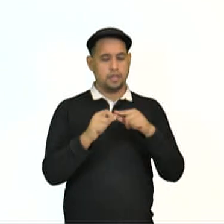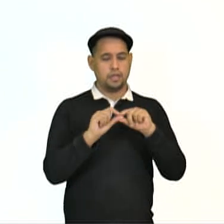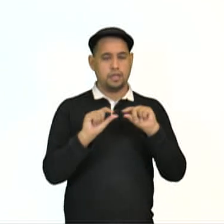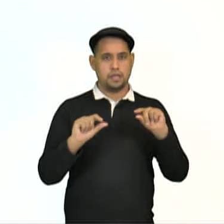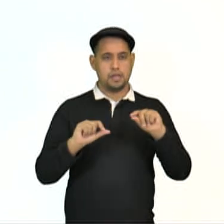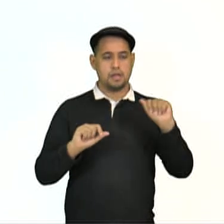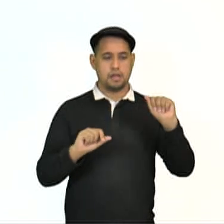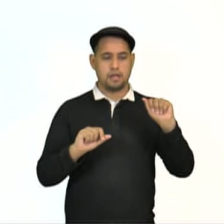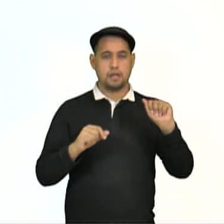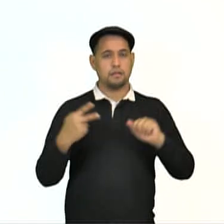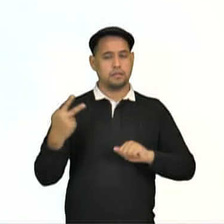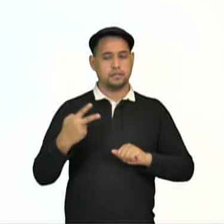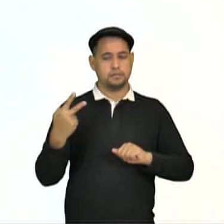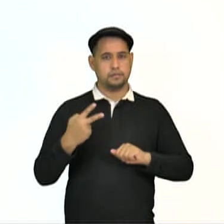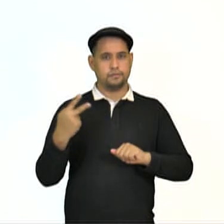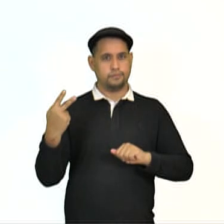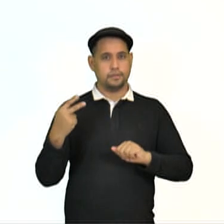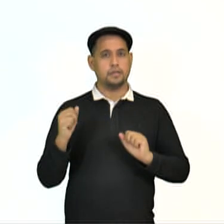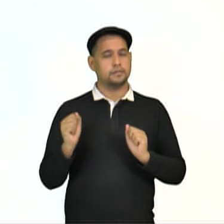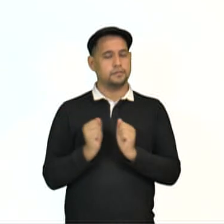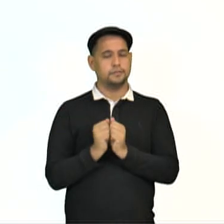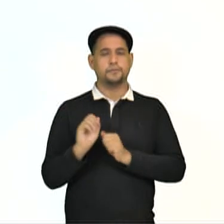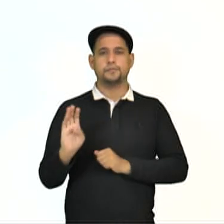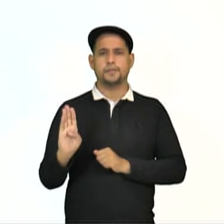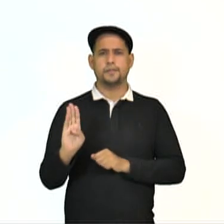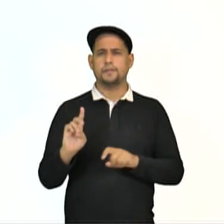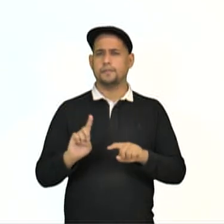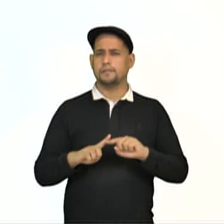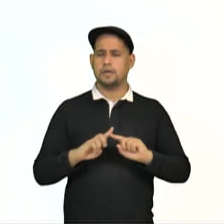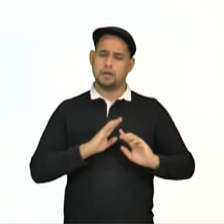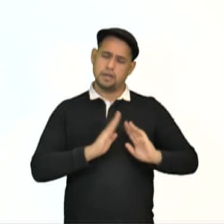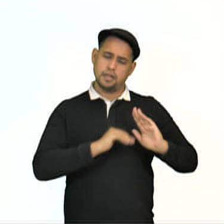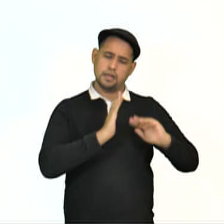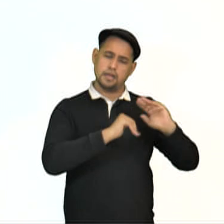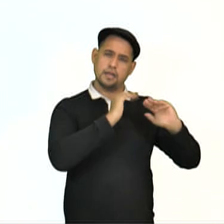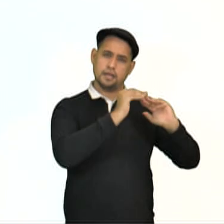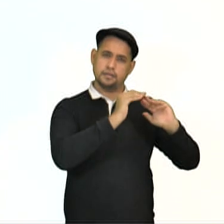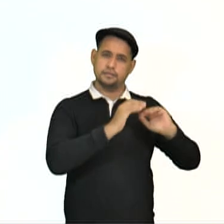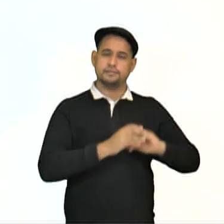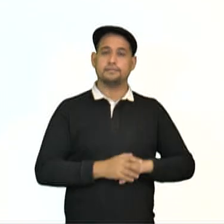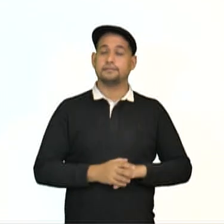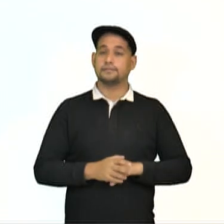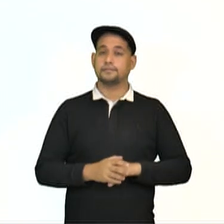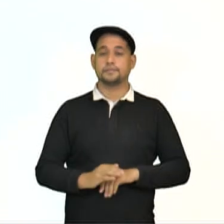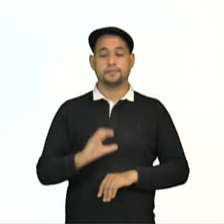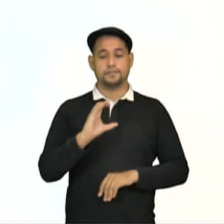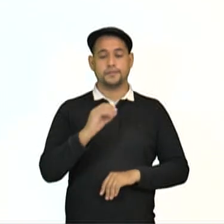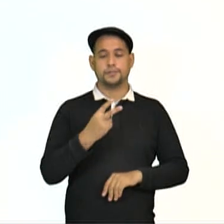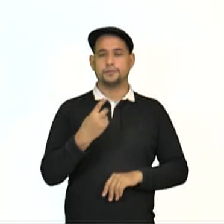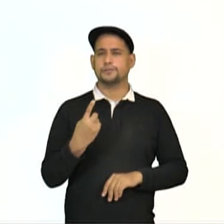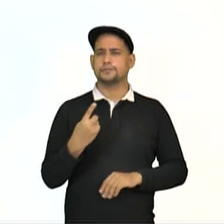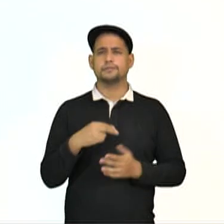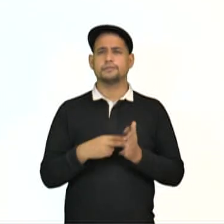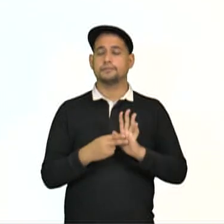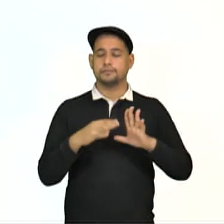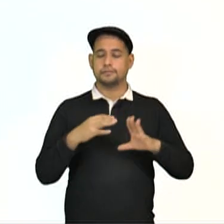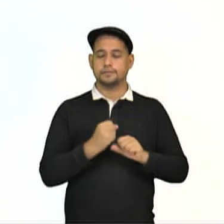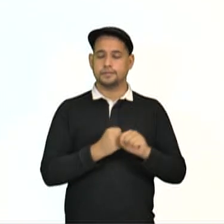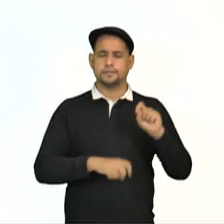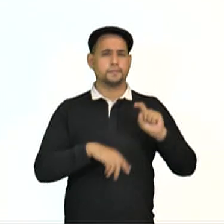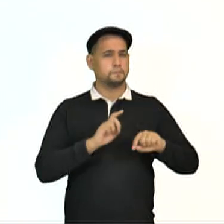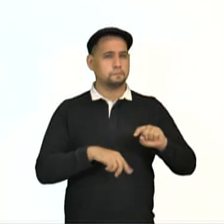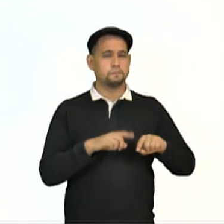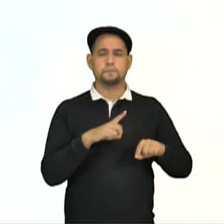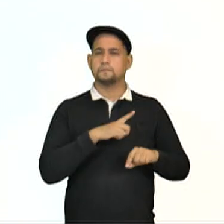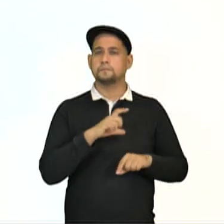de A pela segunda coluna de B. E assim sucessivamente. C21, a soma dos